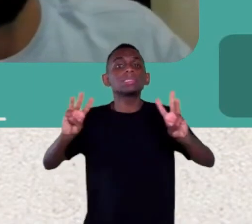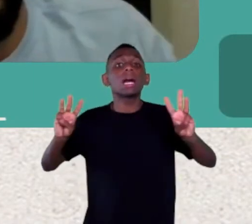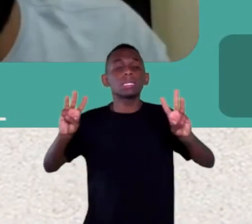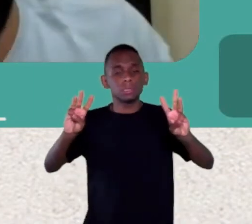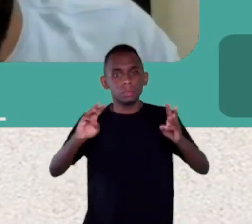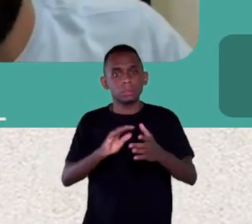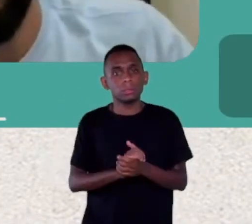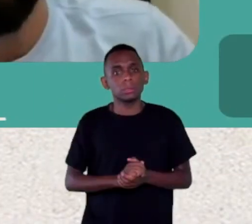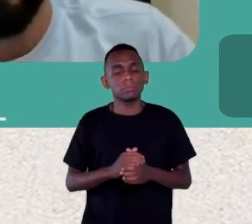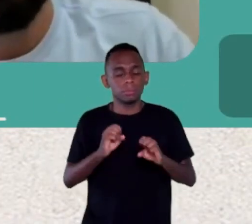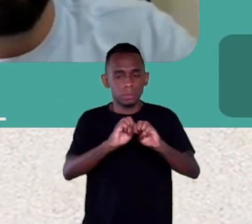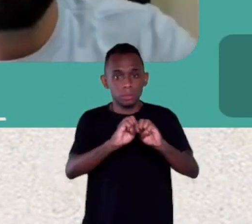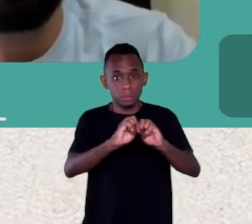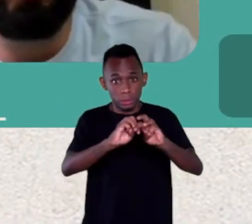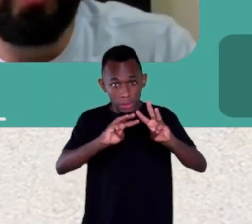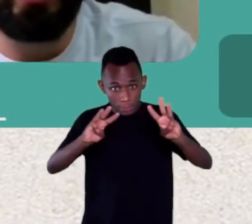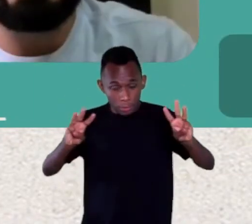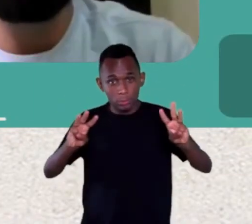É o